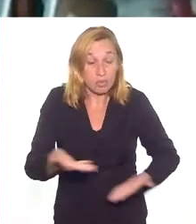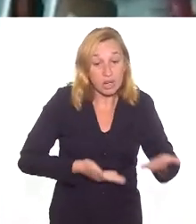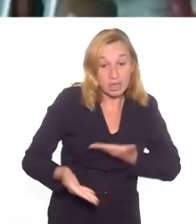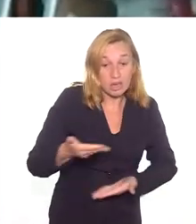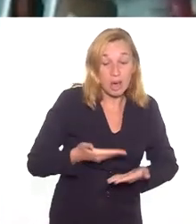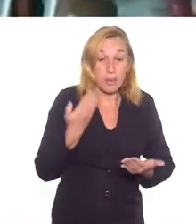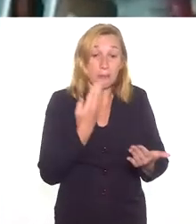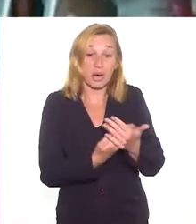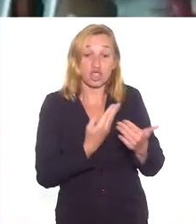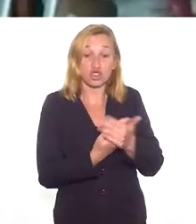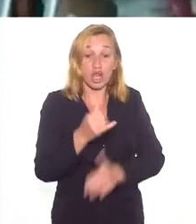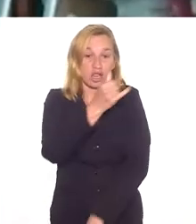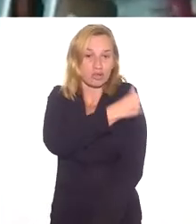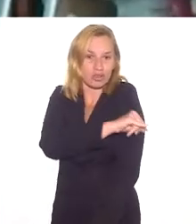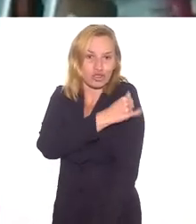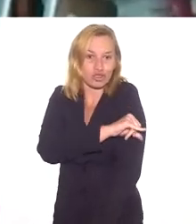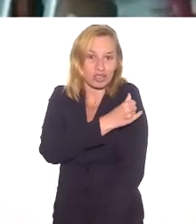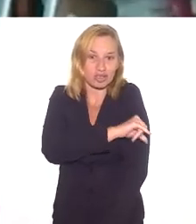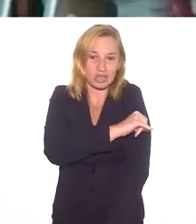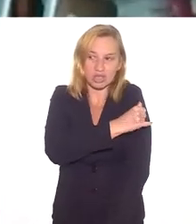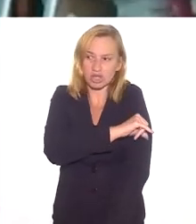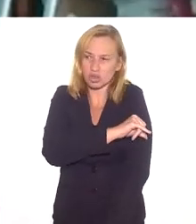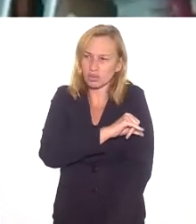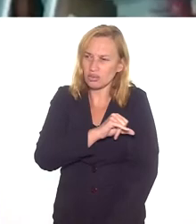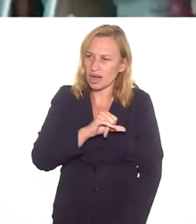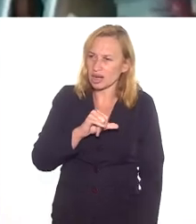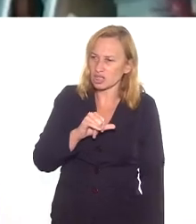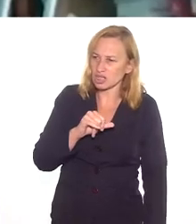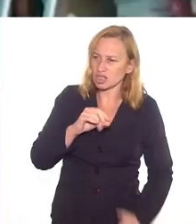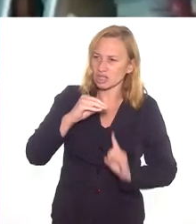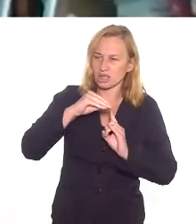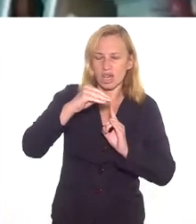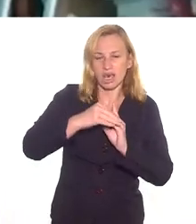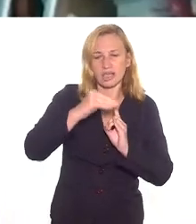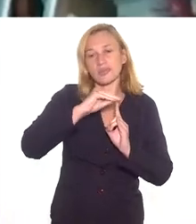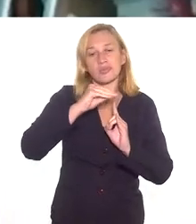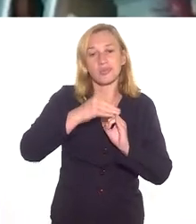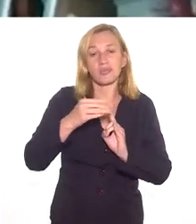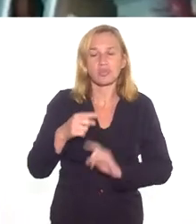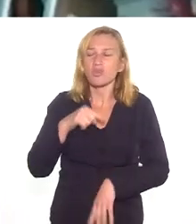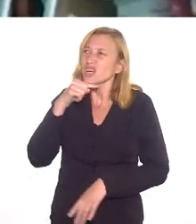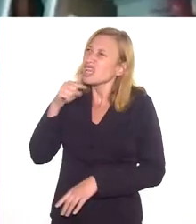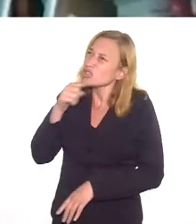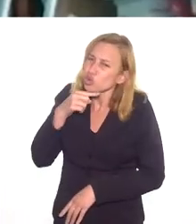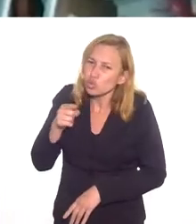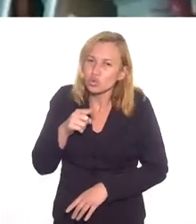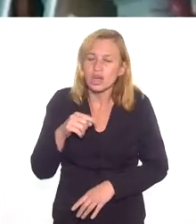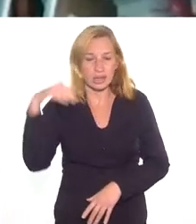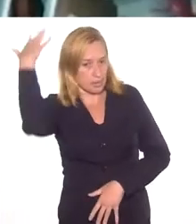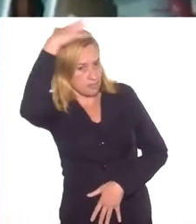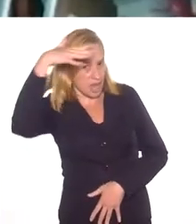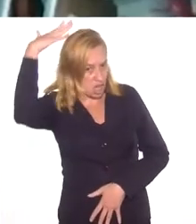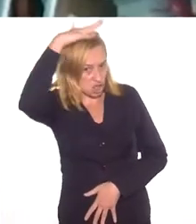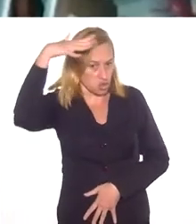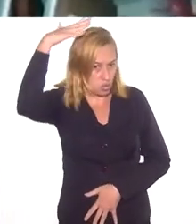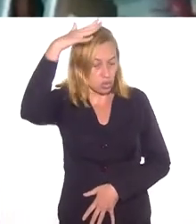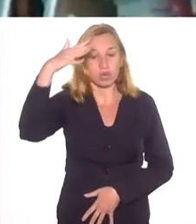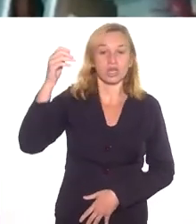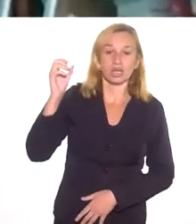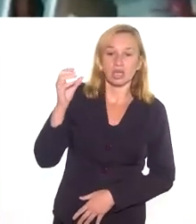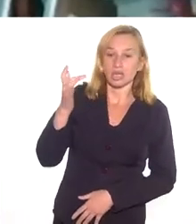estudar no Rio de Janeiro, da Fundação Getúlio Vargas. Sim. Na época, eu fiquei na dúvida